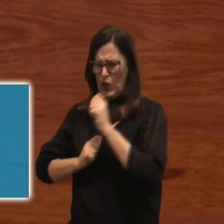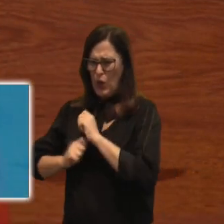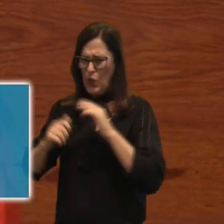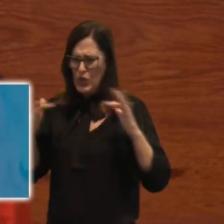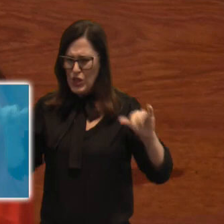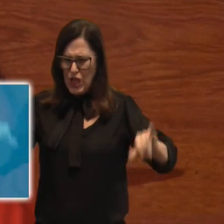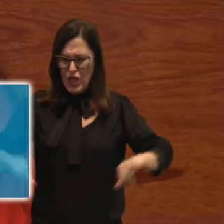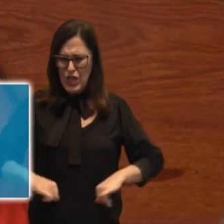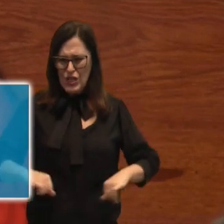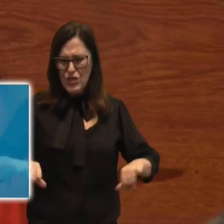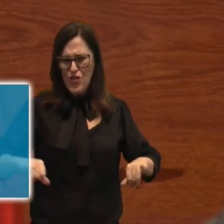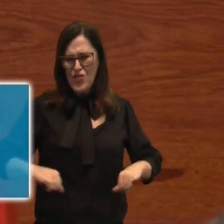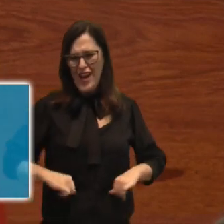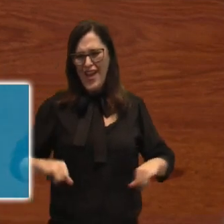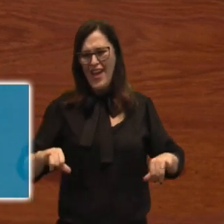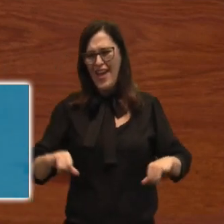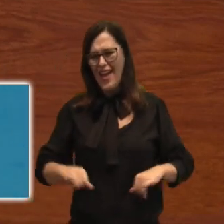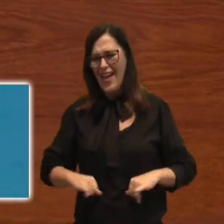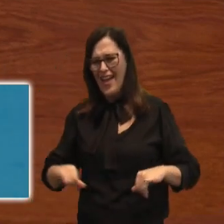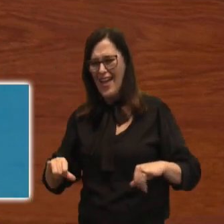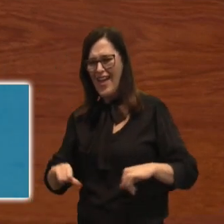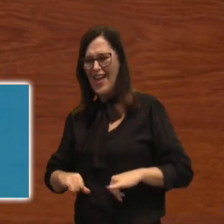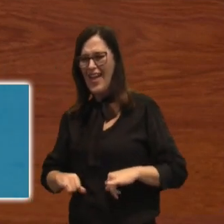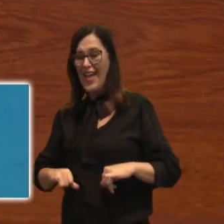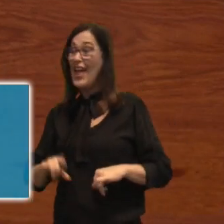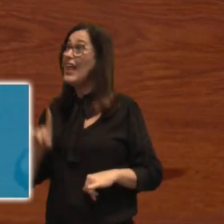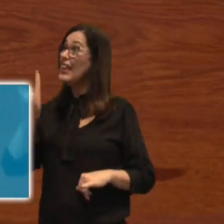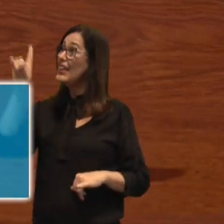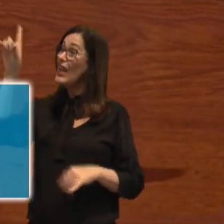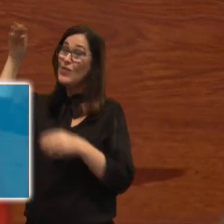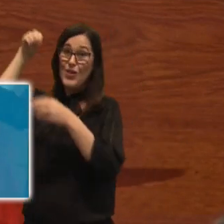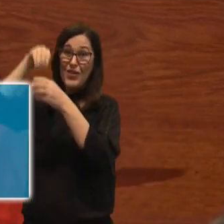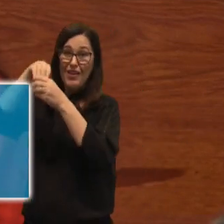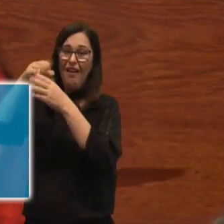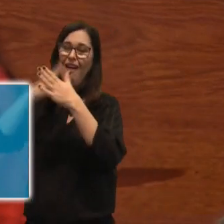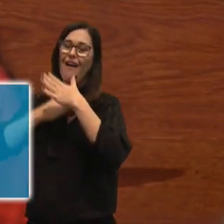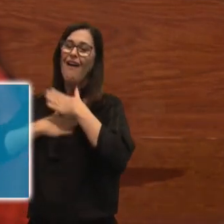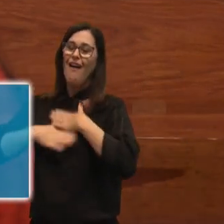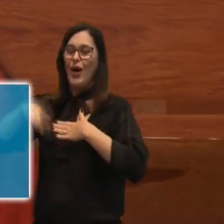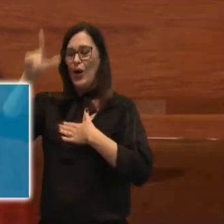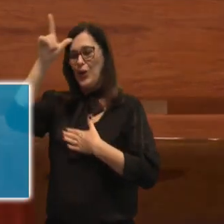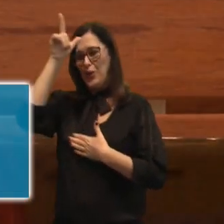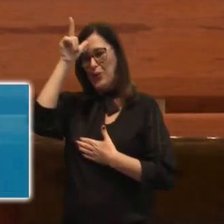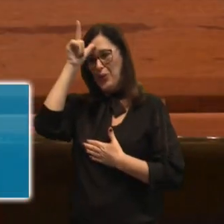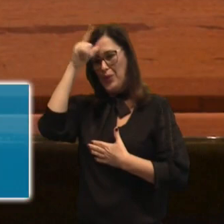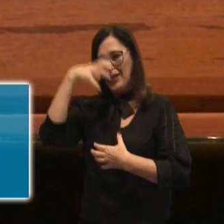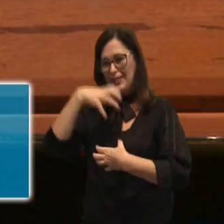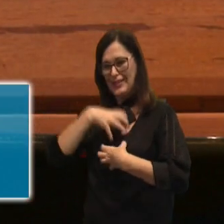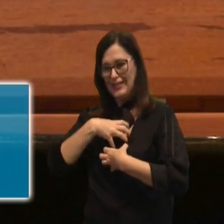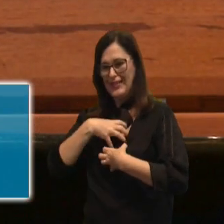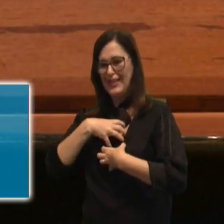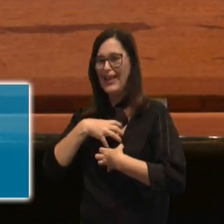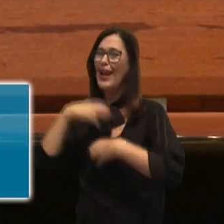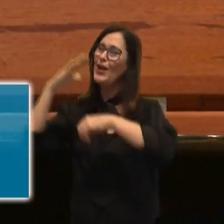libertação da angústia e do sofrer. Em Deus descanso, Ele é